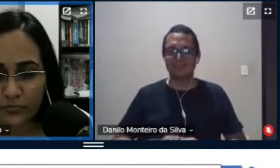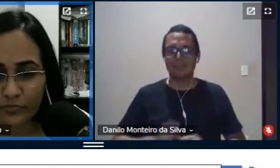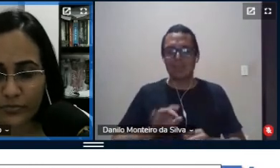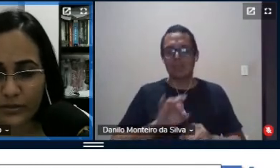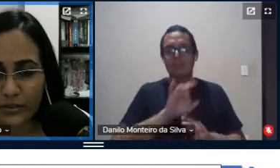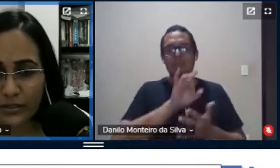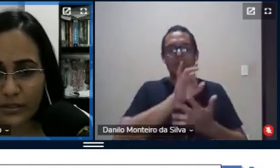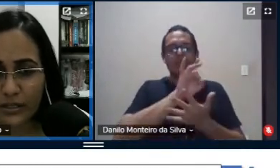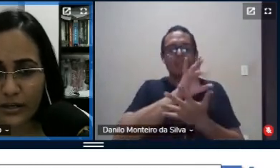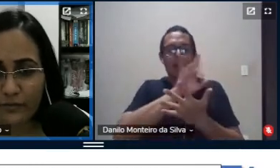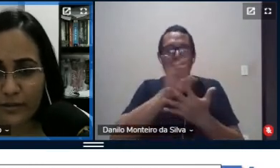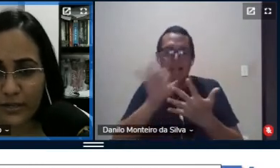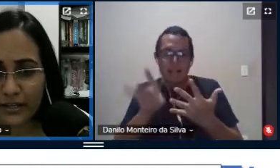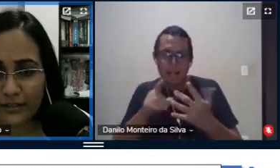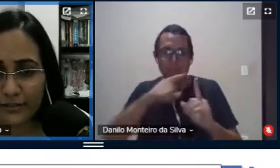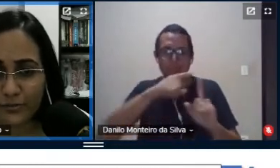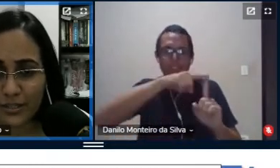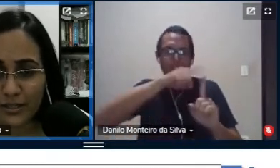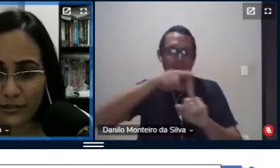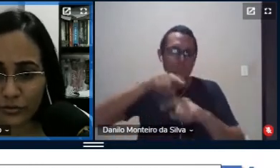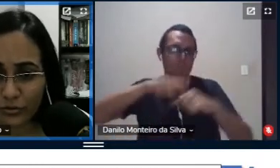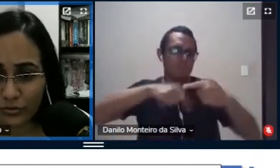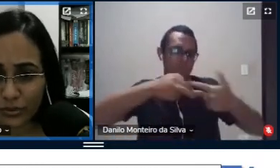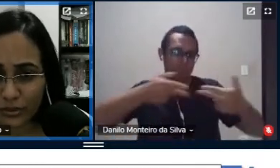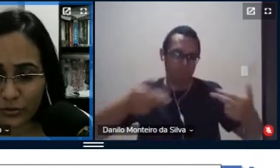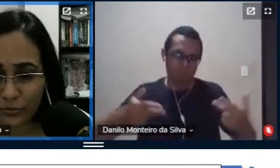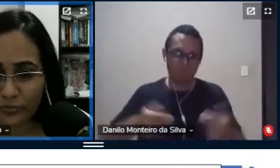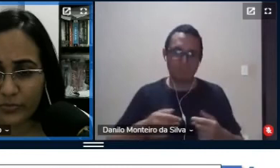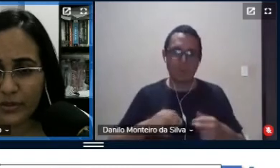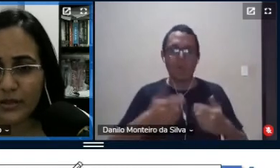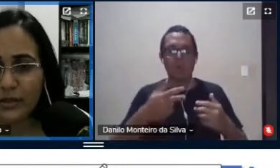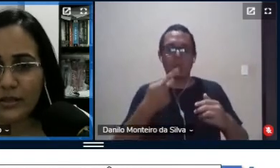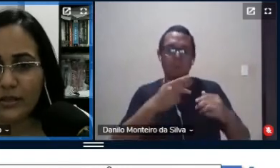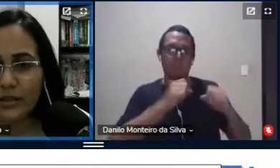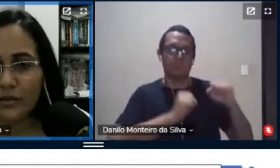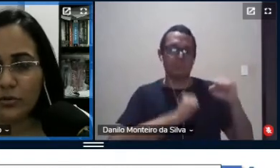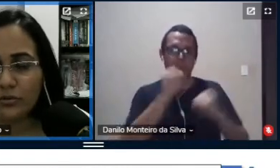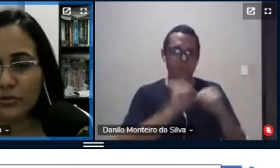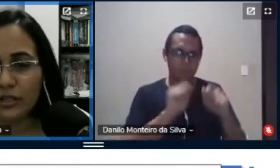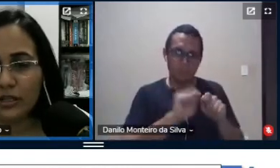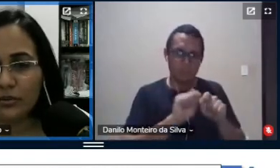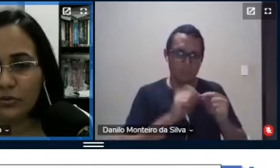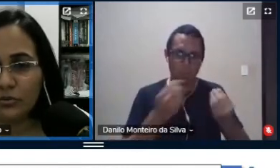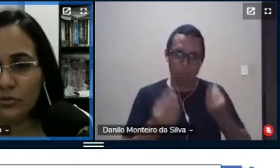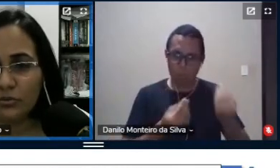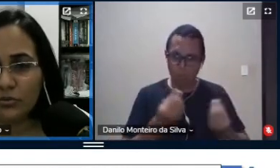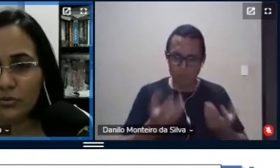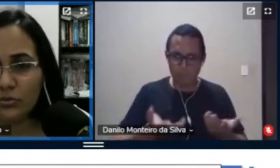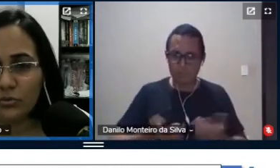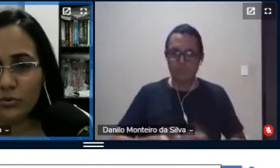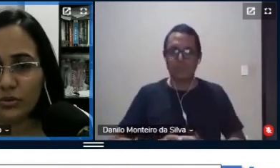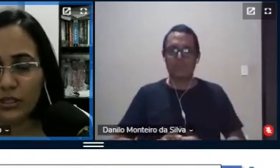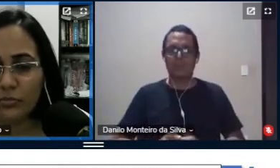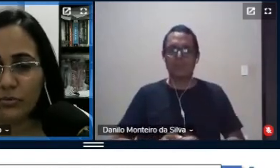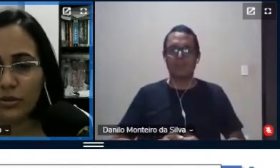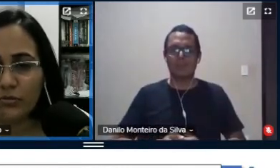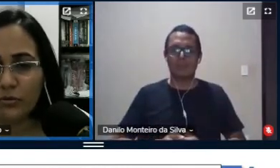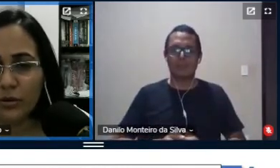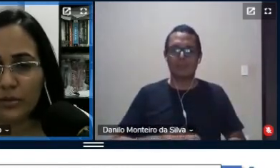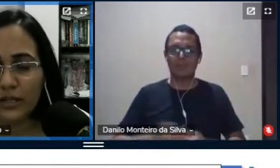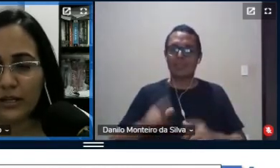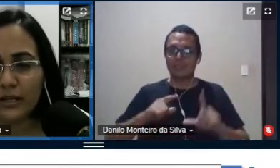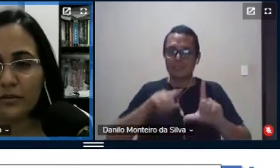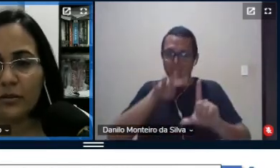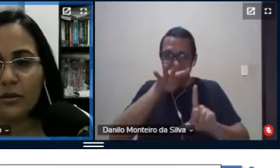material e a fabricação que ele sofreu, eu tenho o tempo que eu